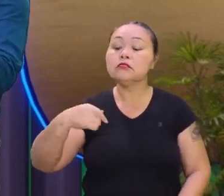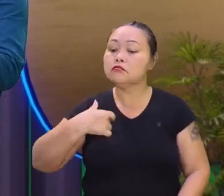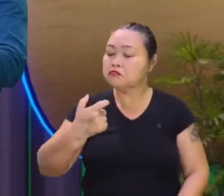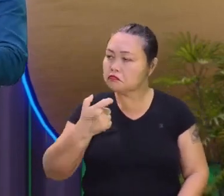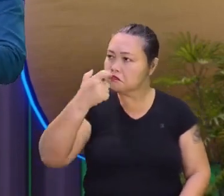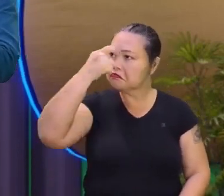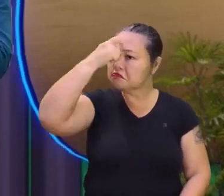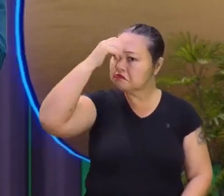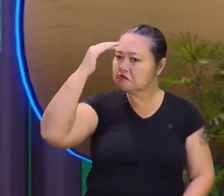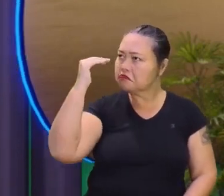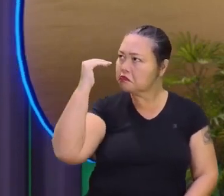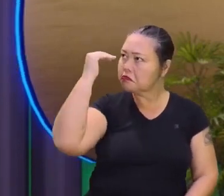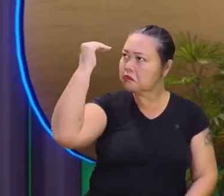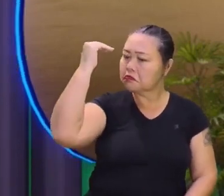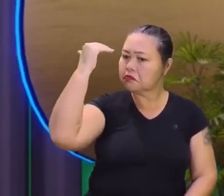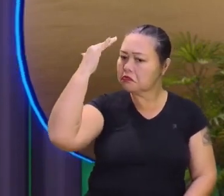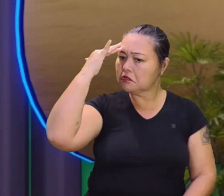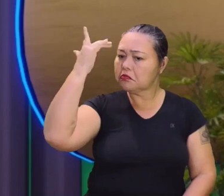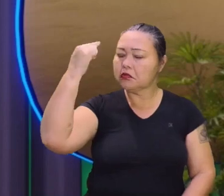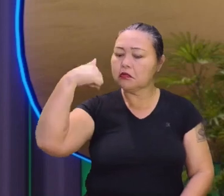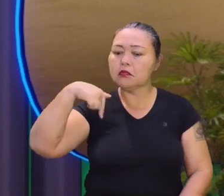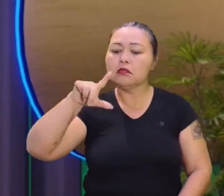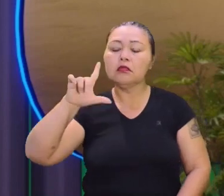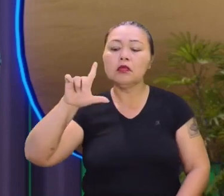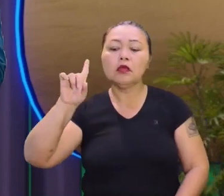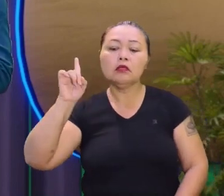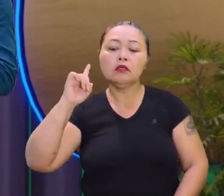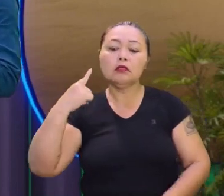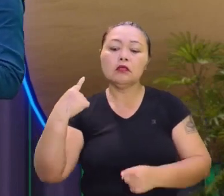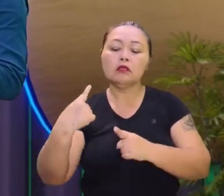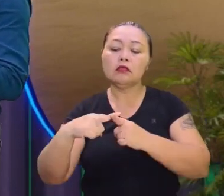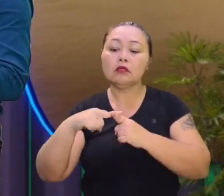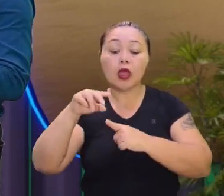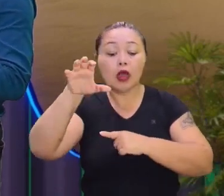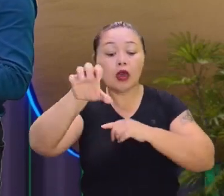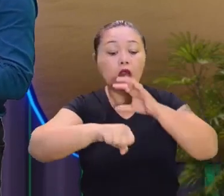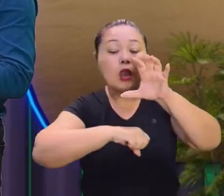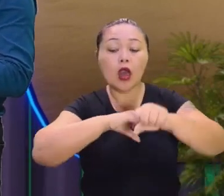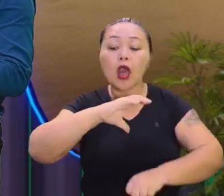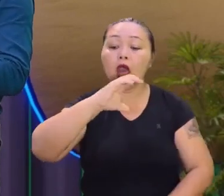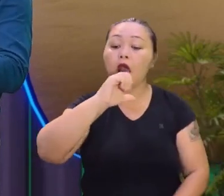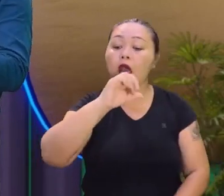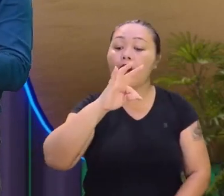Exato. Eles colhem, por exemplo, a castanha do Brasil,